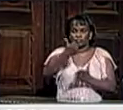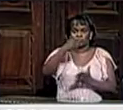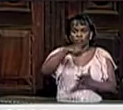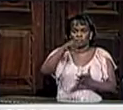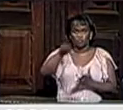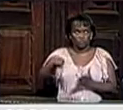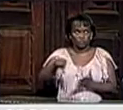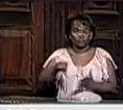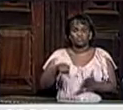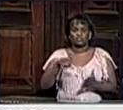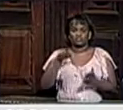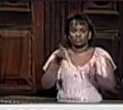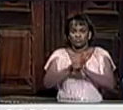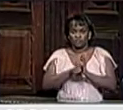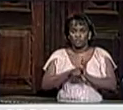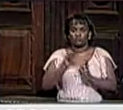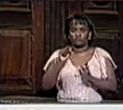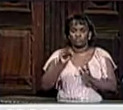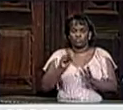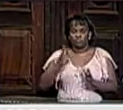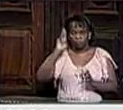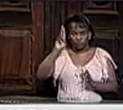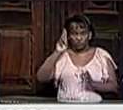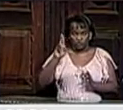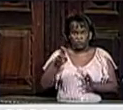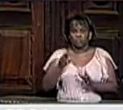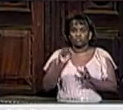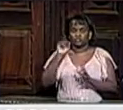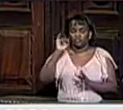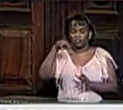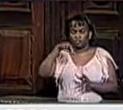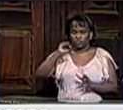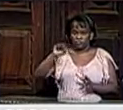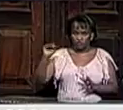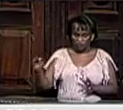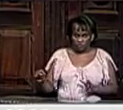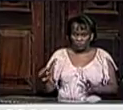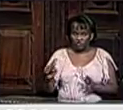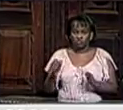109, que é a lei que rege a Previdência